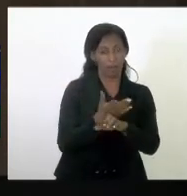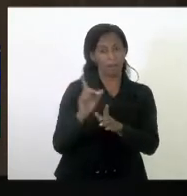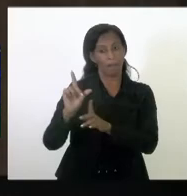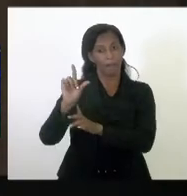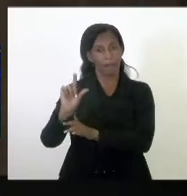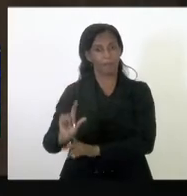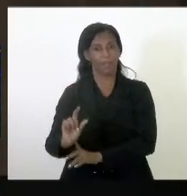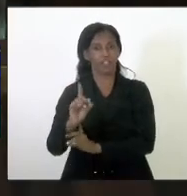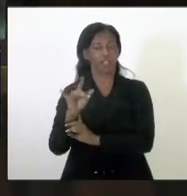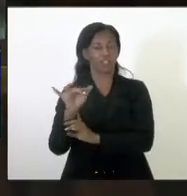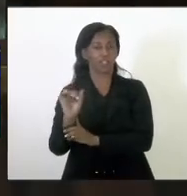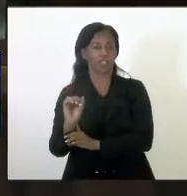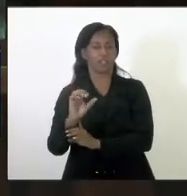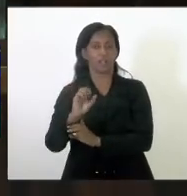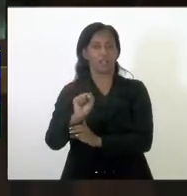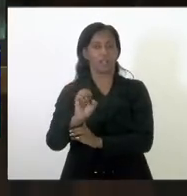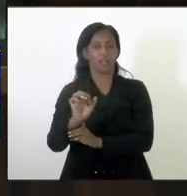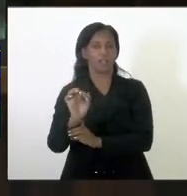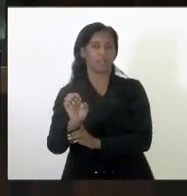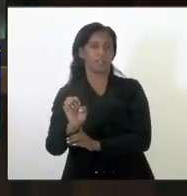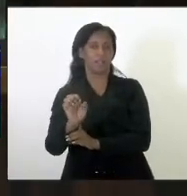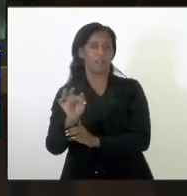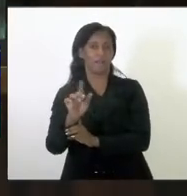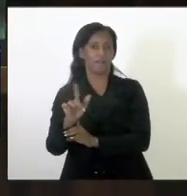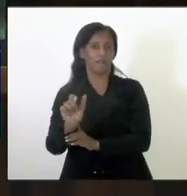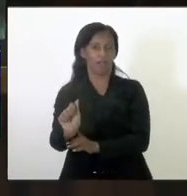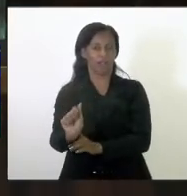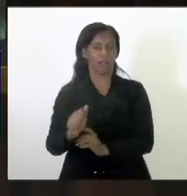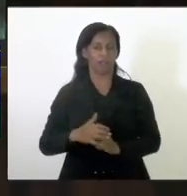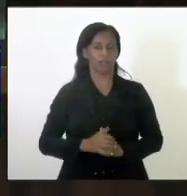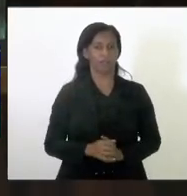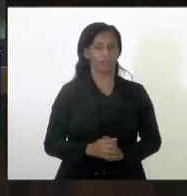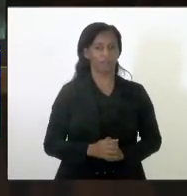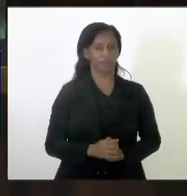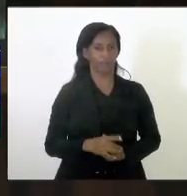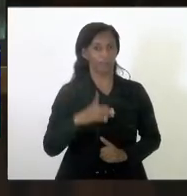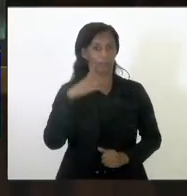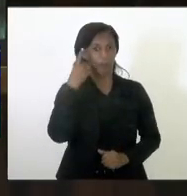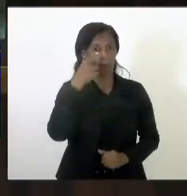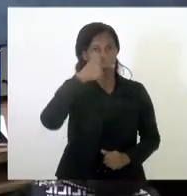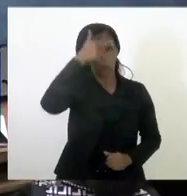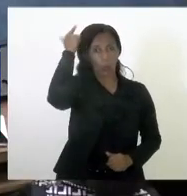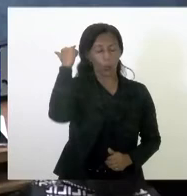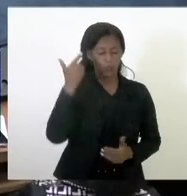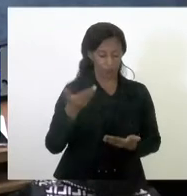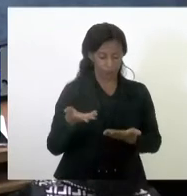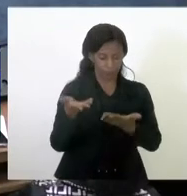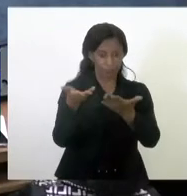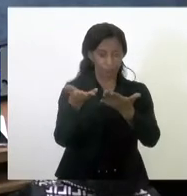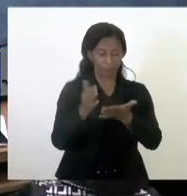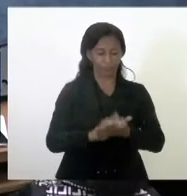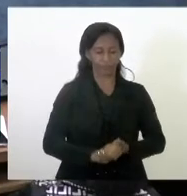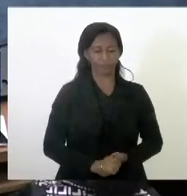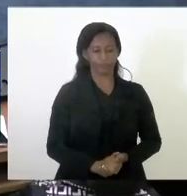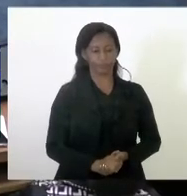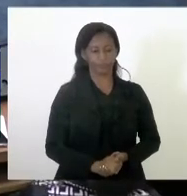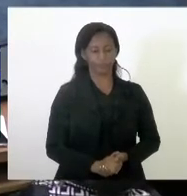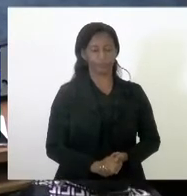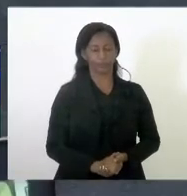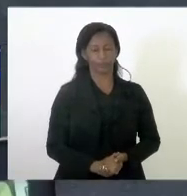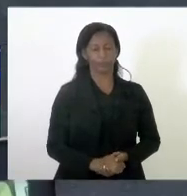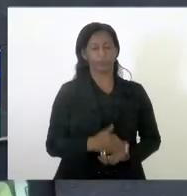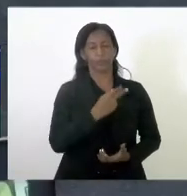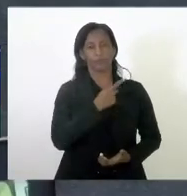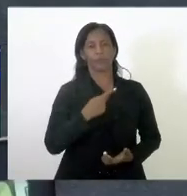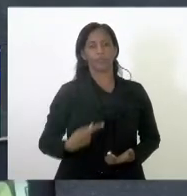diligência, a Cefaz. Pela Comissão de Tributação, deputado Luiz Paulo. Senhor presidente, primeiro,